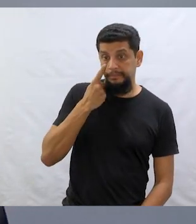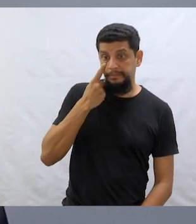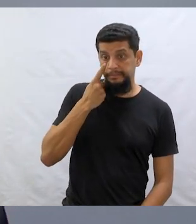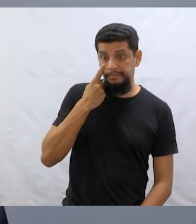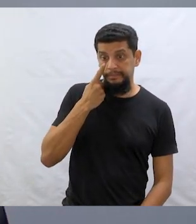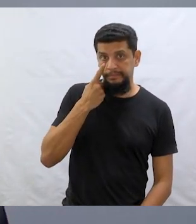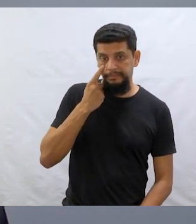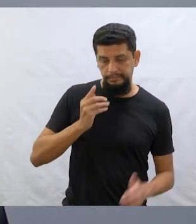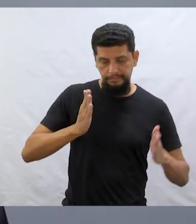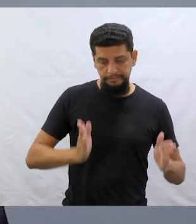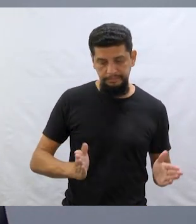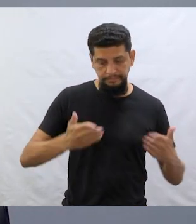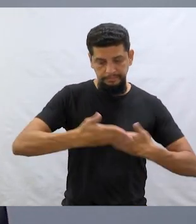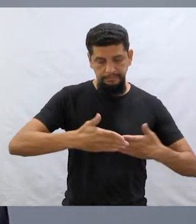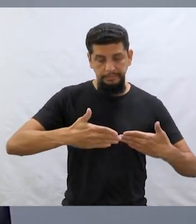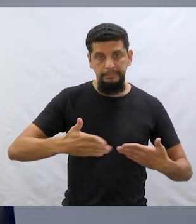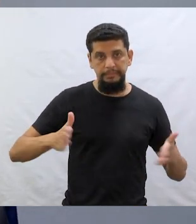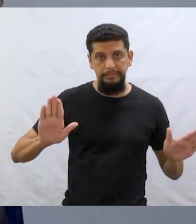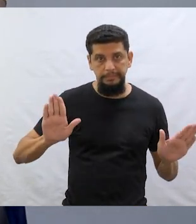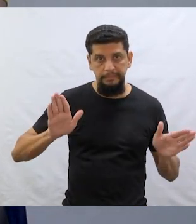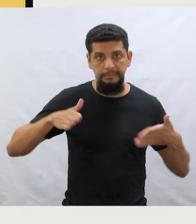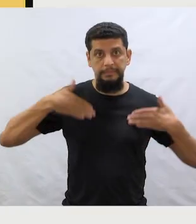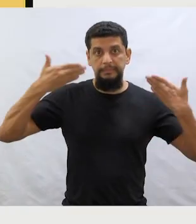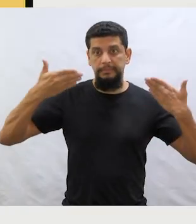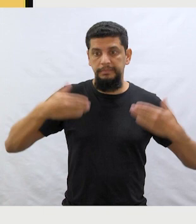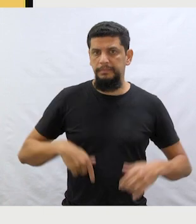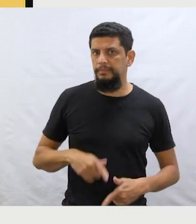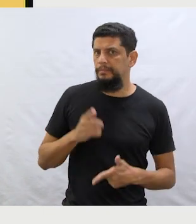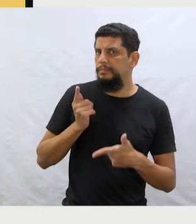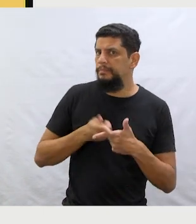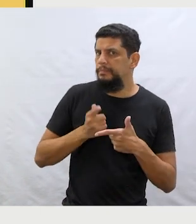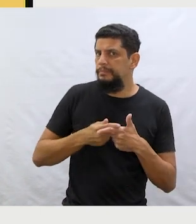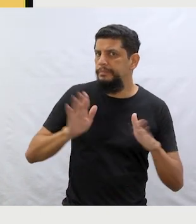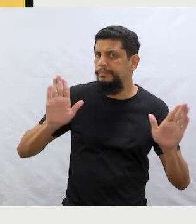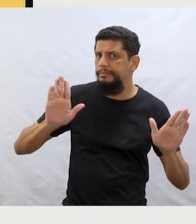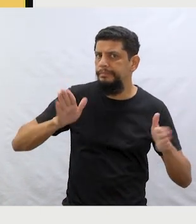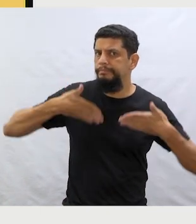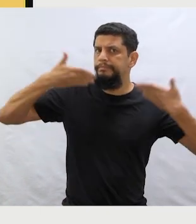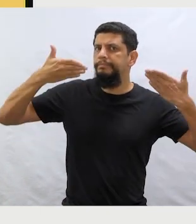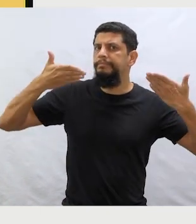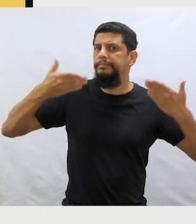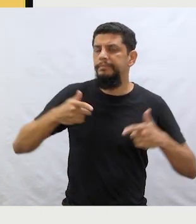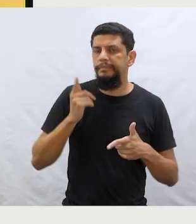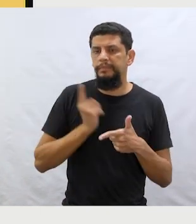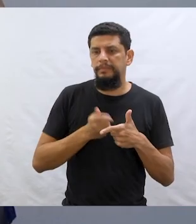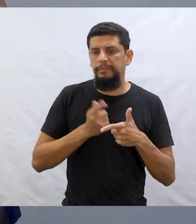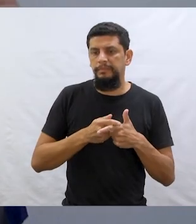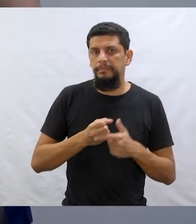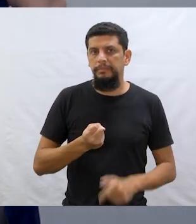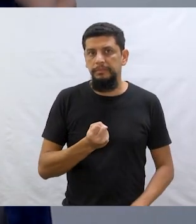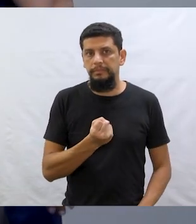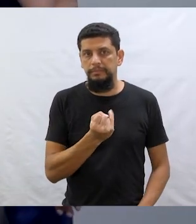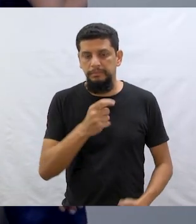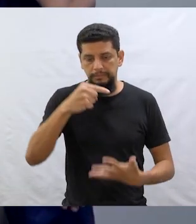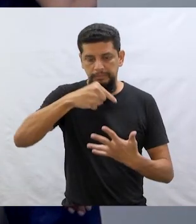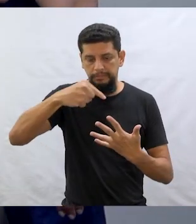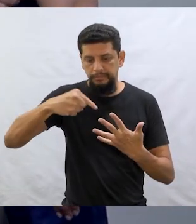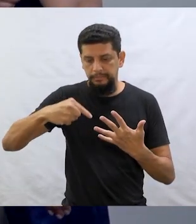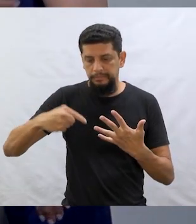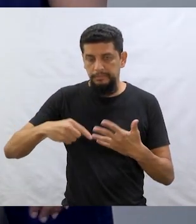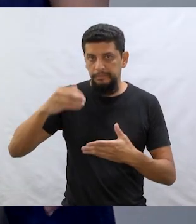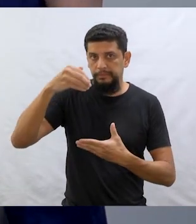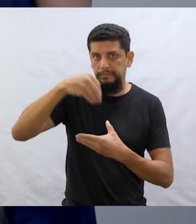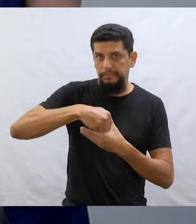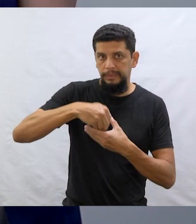lá. E uma caixa surpresa. Por que surpresa? Porque tem alguma coisa aqui que